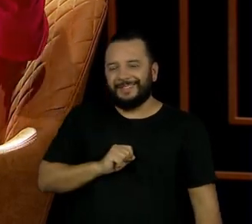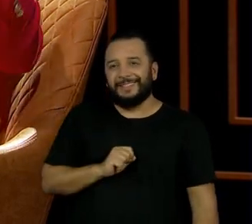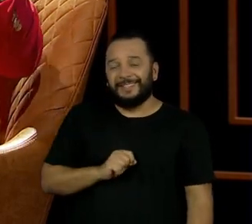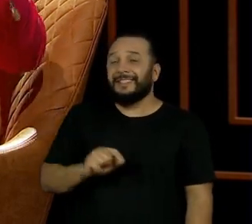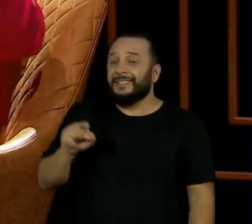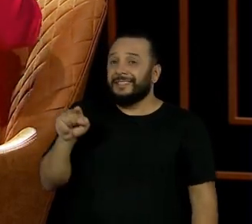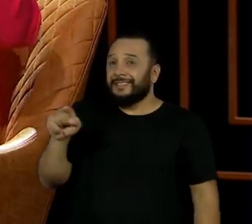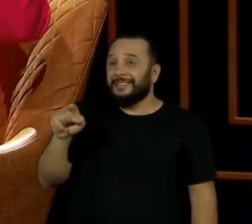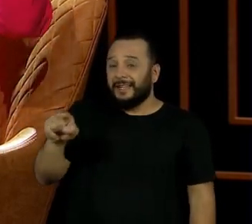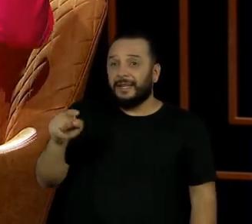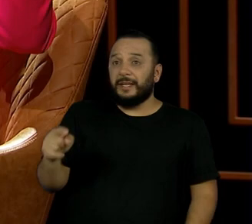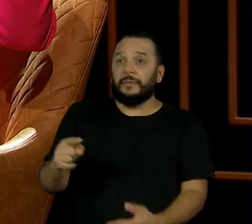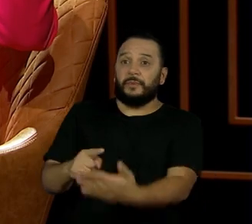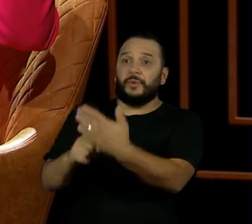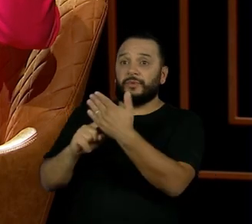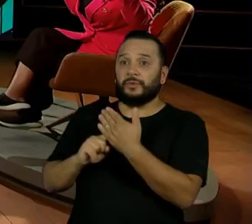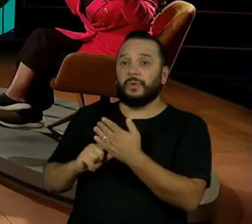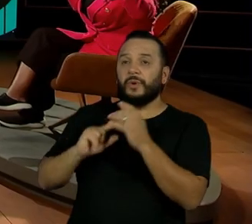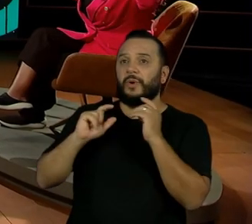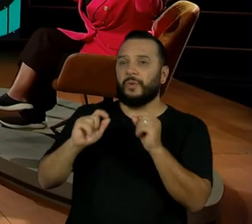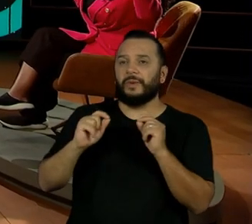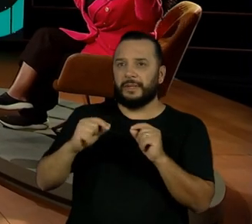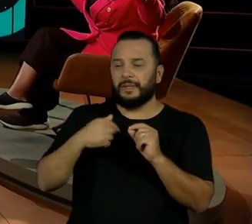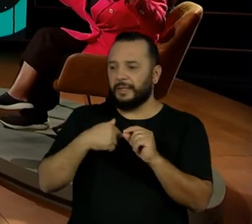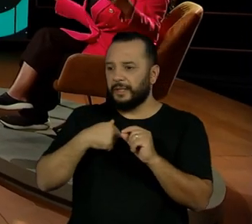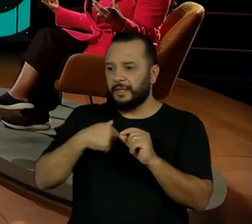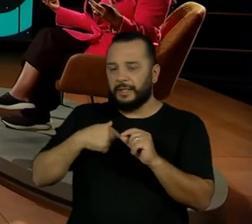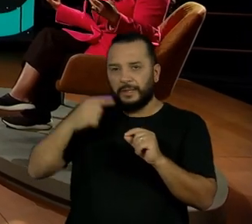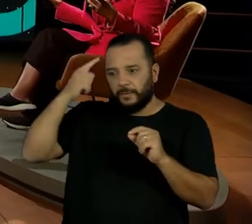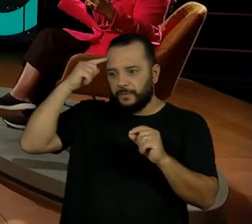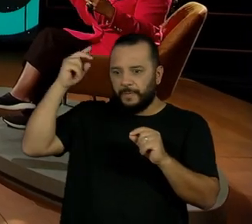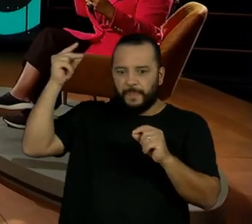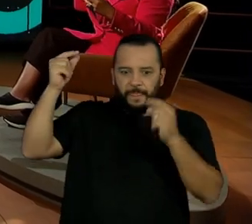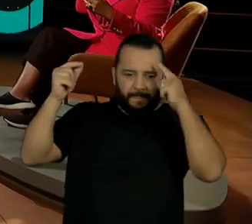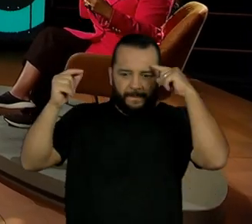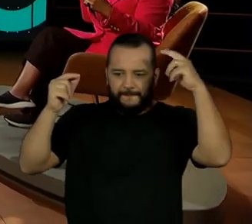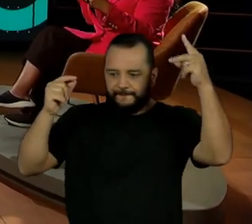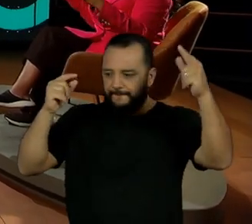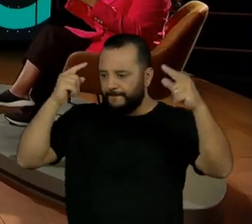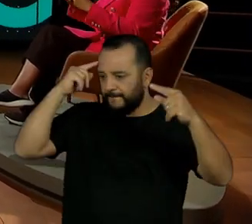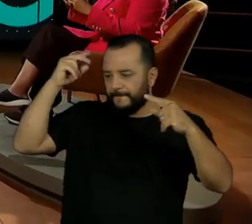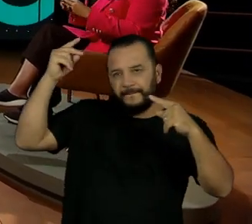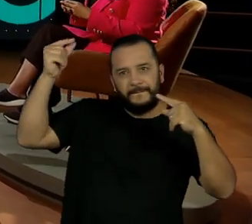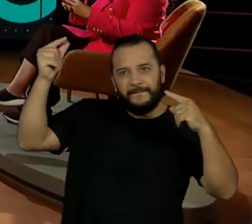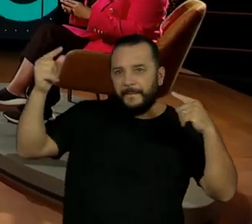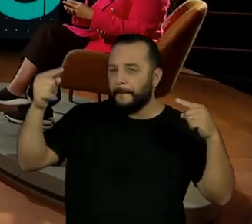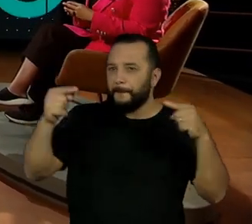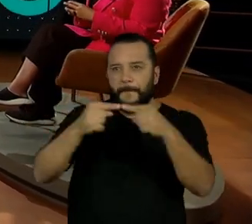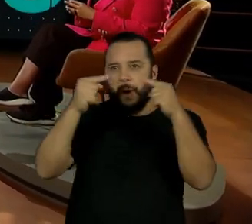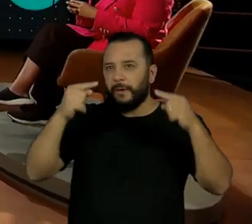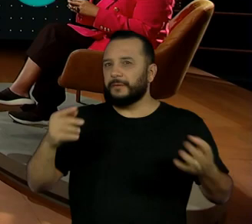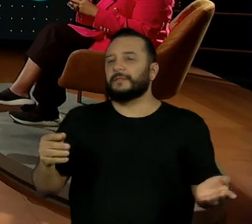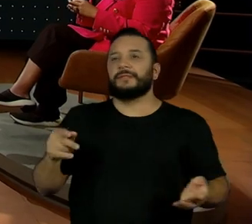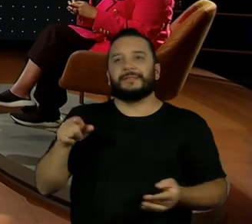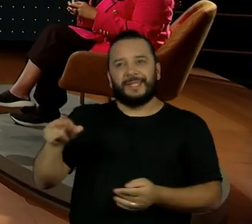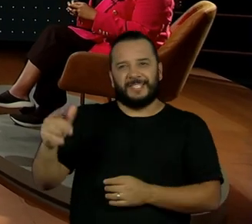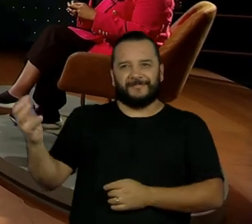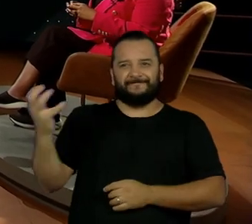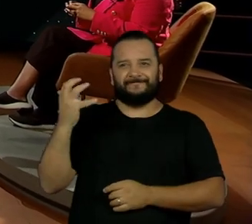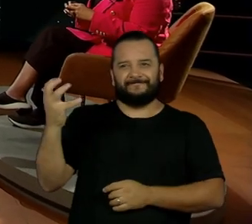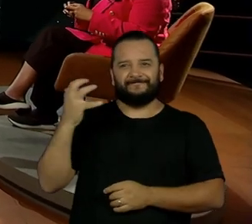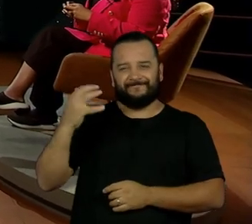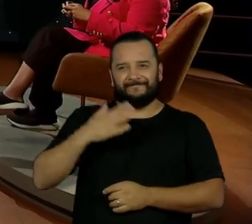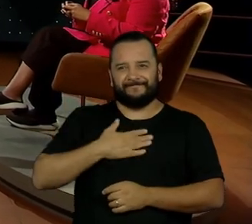sonoridades que eu nunca tinha imaginado ouvir e o Thaíde além de tudo ele tem